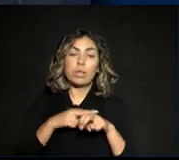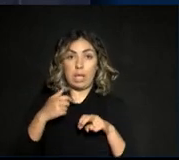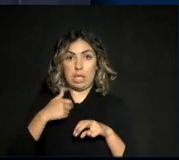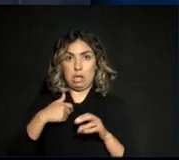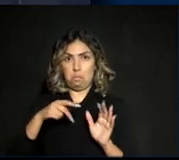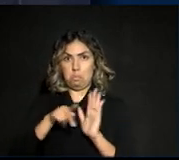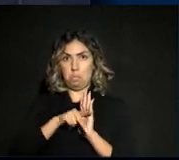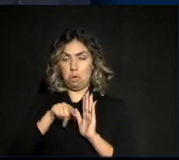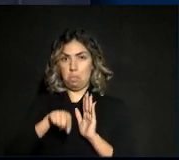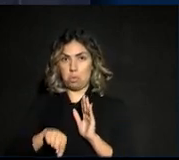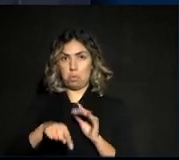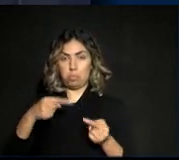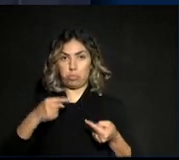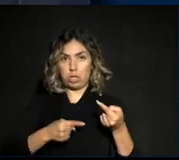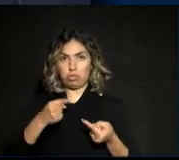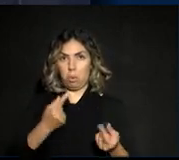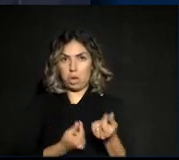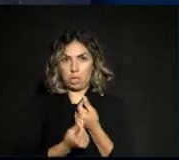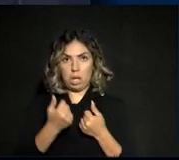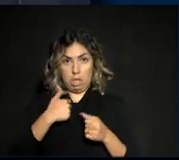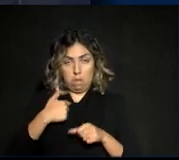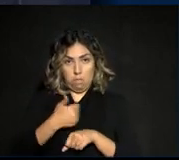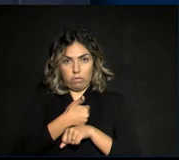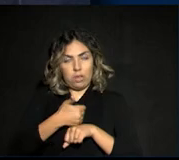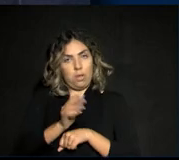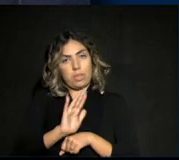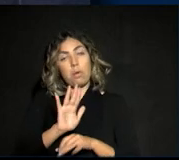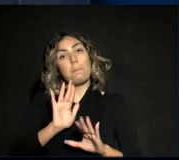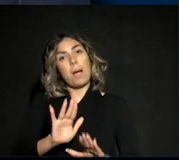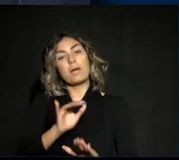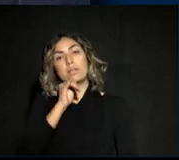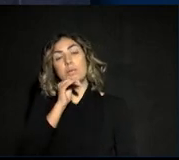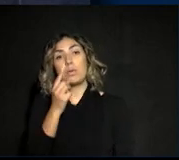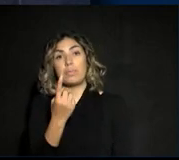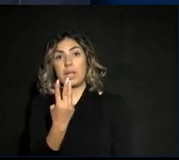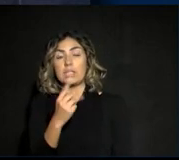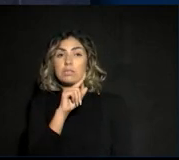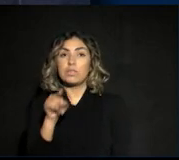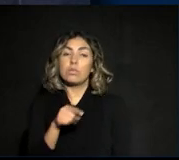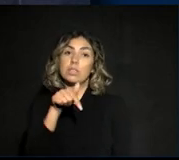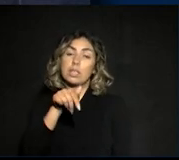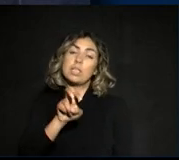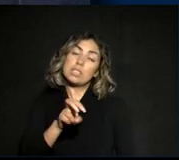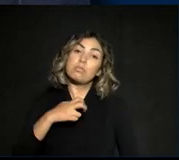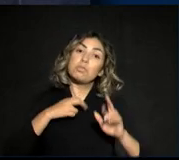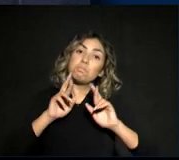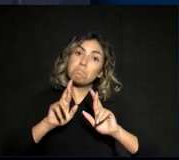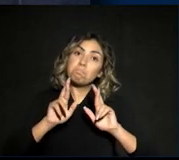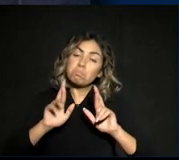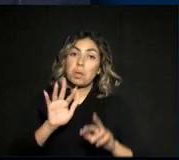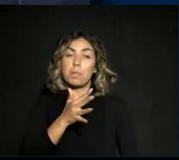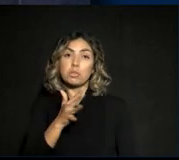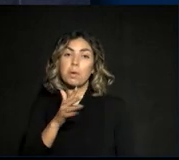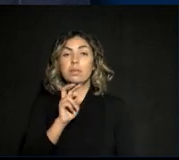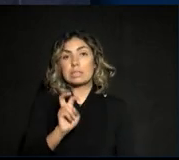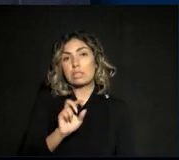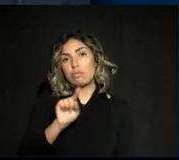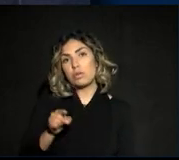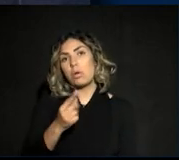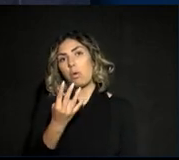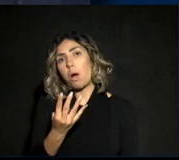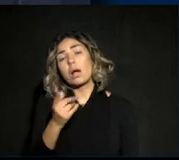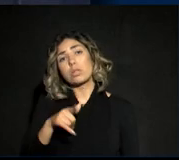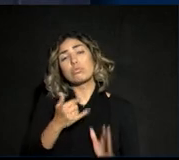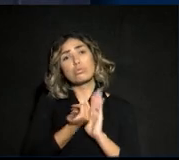sou especialista em política monetária, mas um juro de 13,75, quando a expectativa de inflação no próximo ano é mais ou menos 5,4, é um